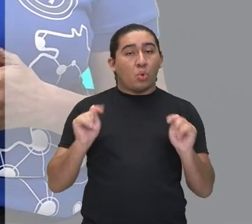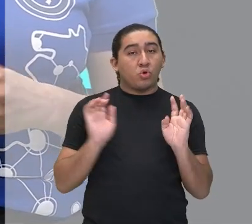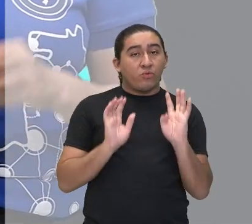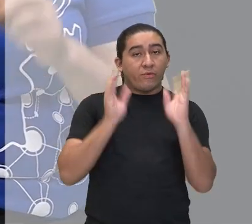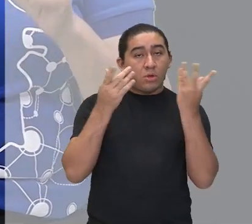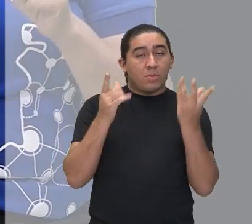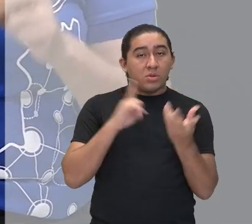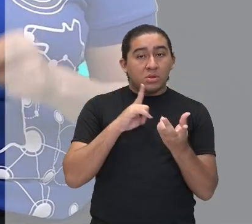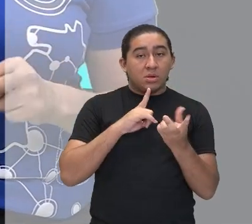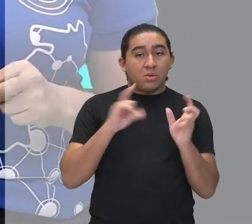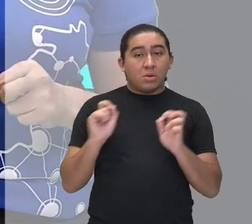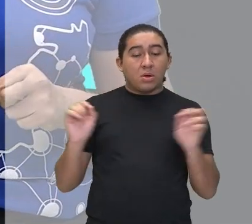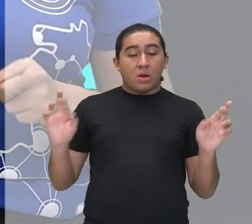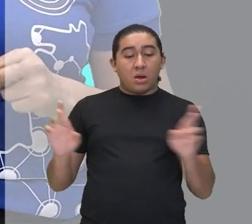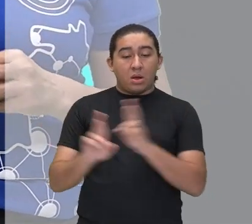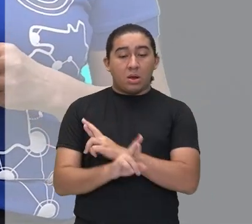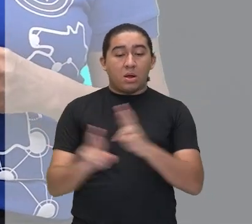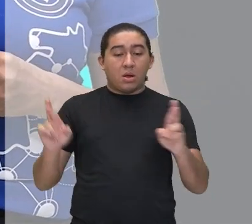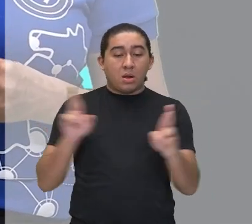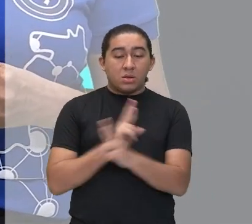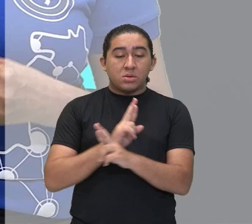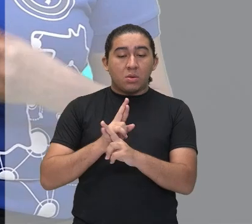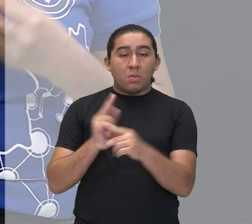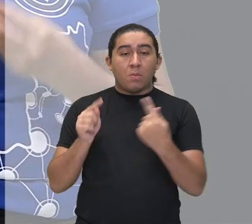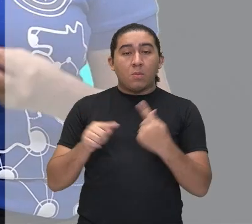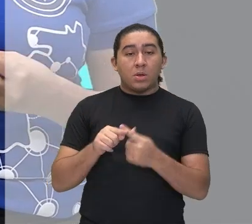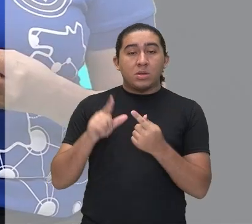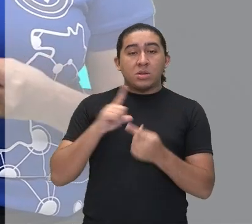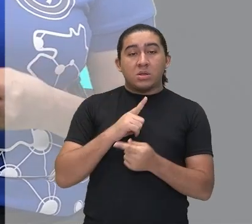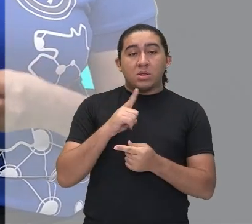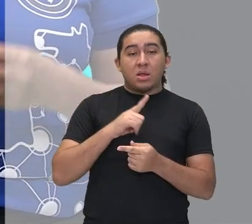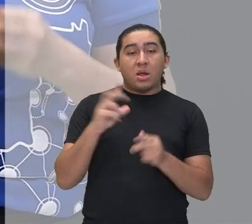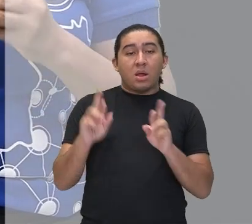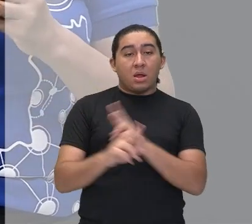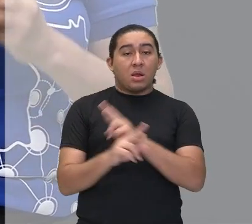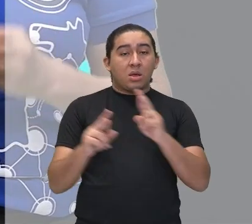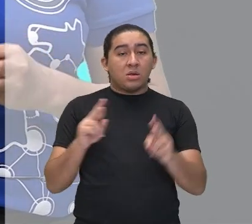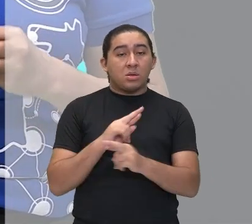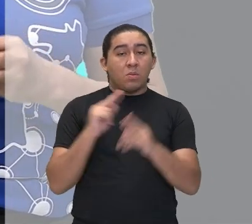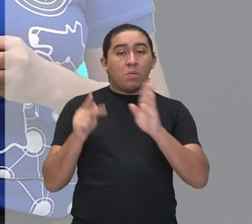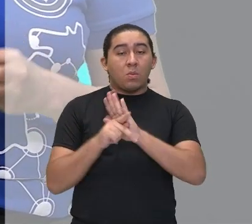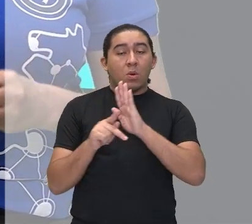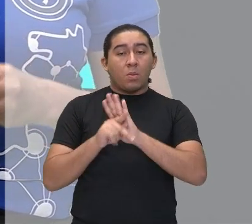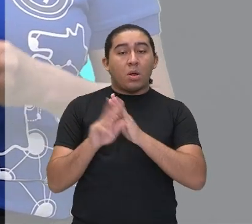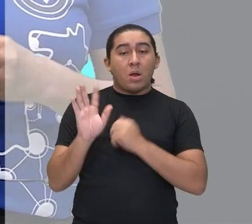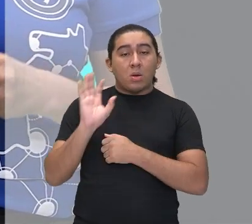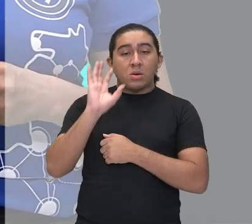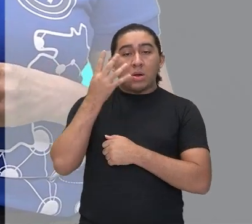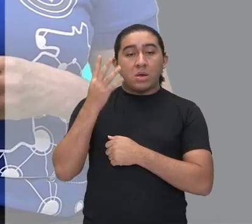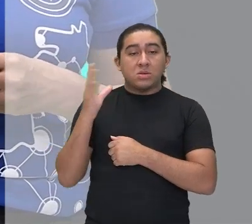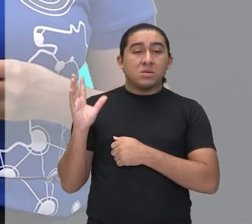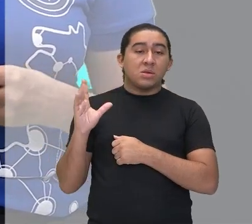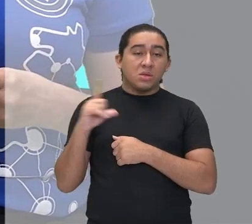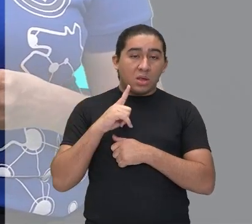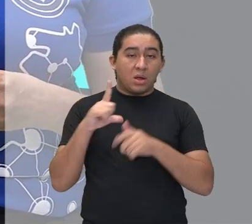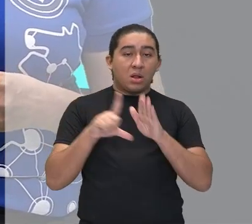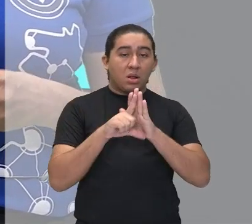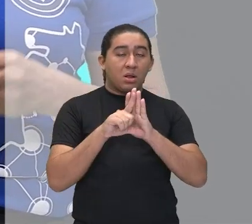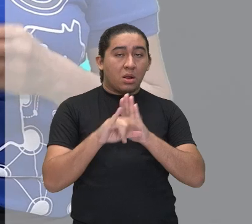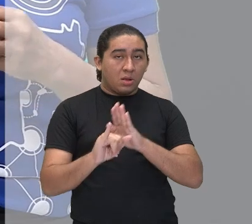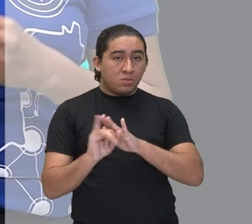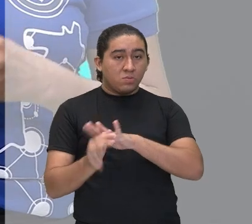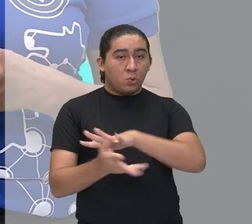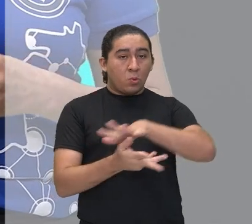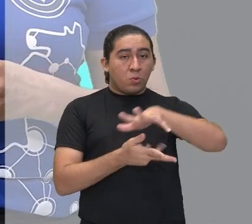estão ligados entre si por rígidas relações de causalidade e leis